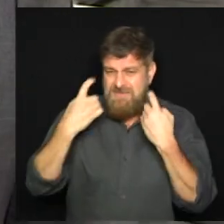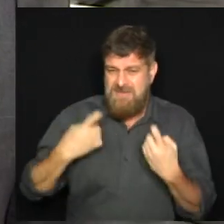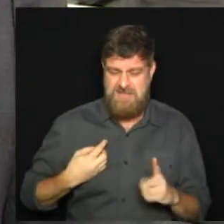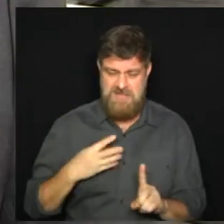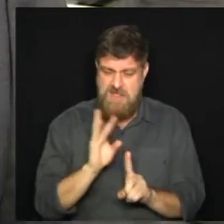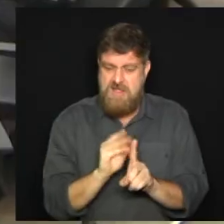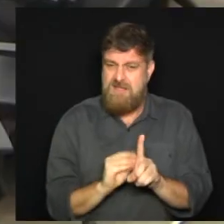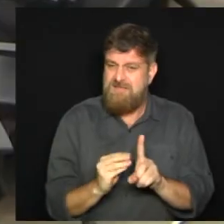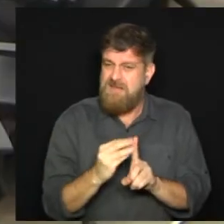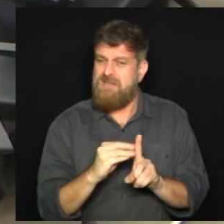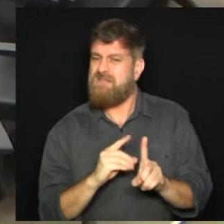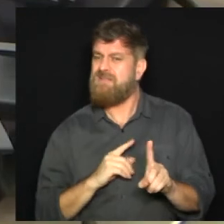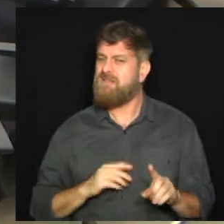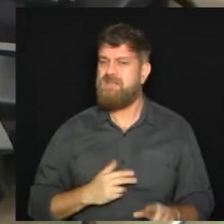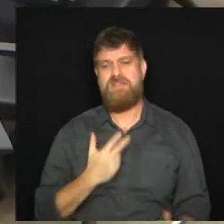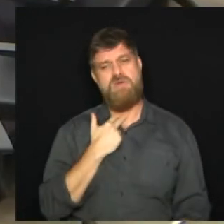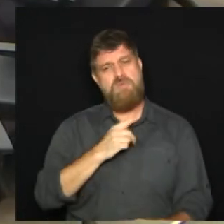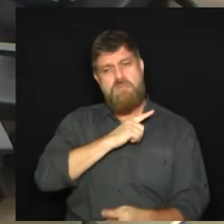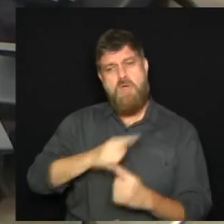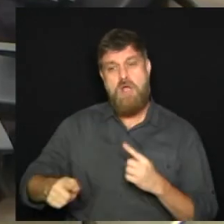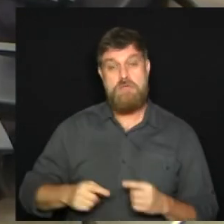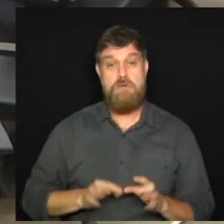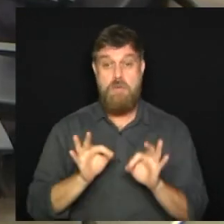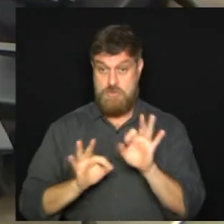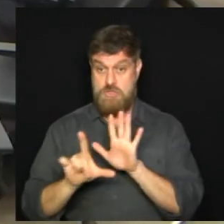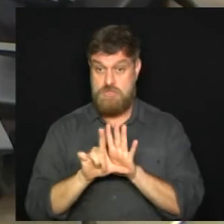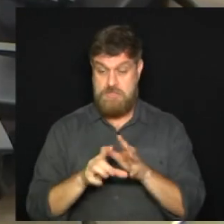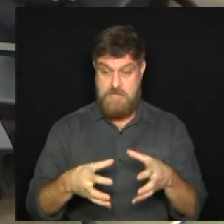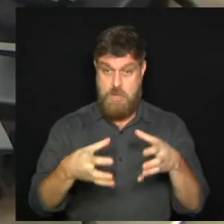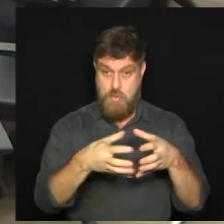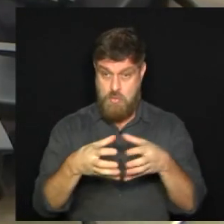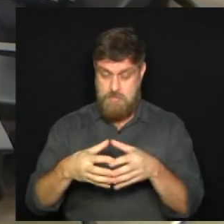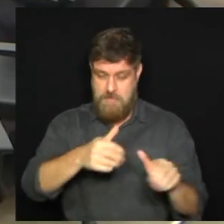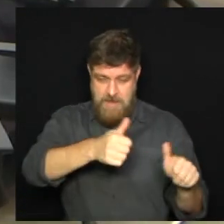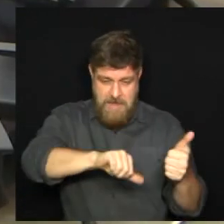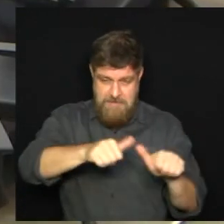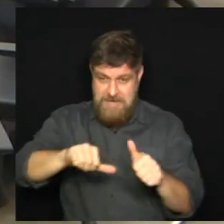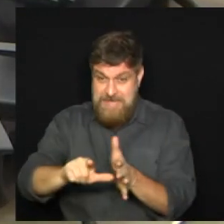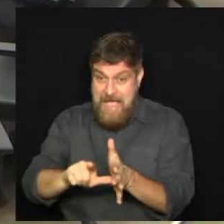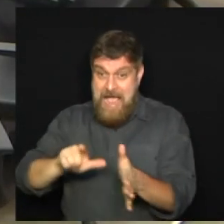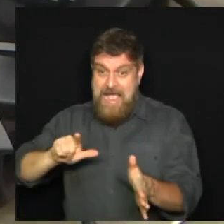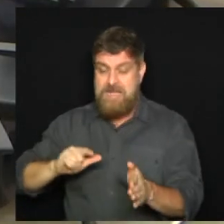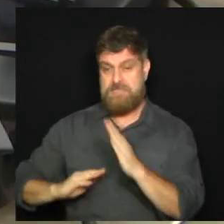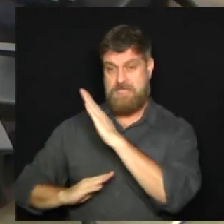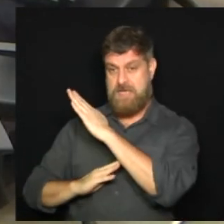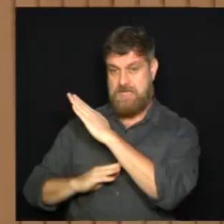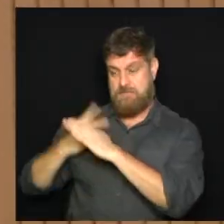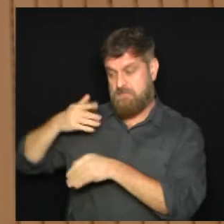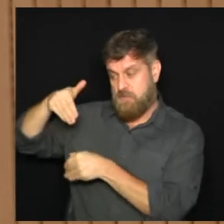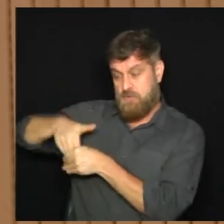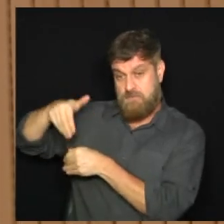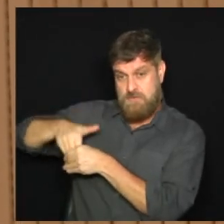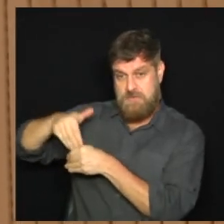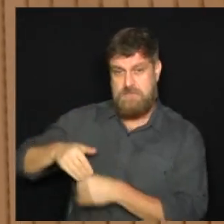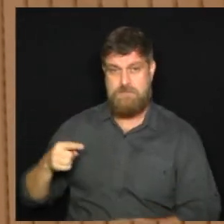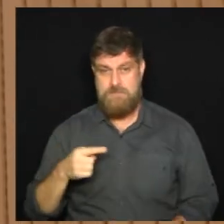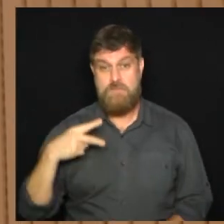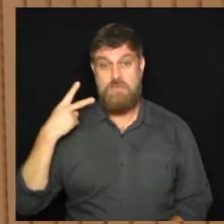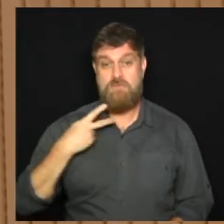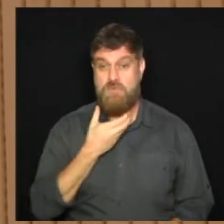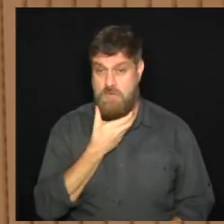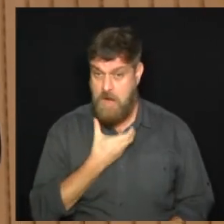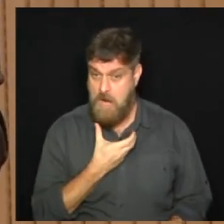sua limitação. O projeto de lei deve passar pelas comissões da Casa antes de ser levado à votação no plenário. O vereador Carmo